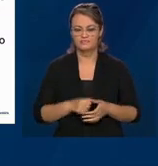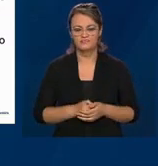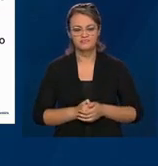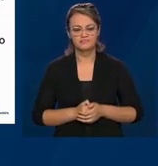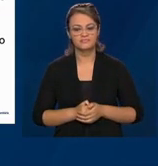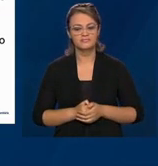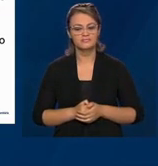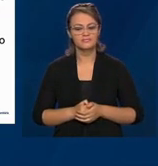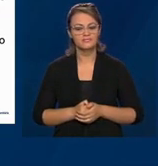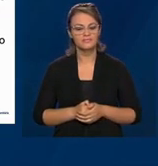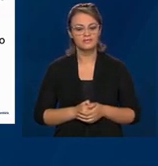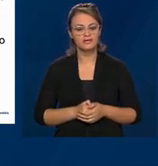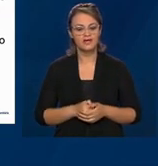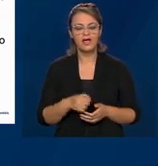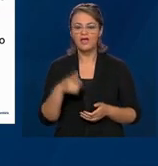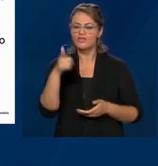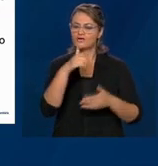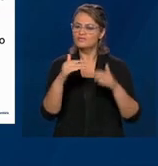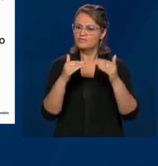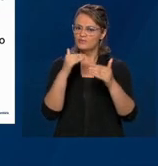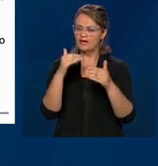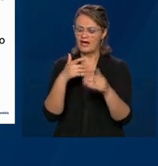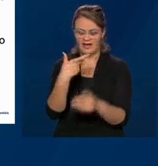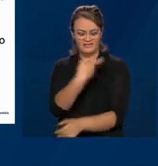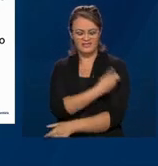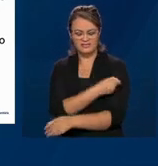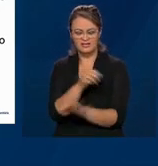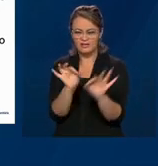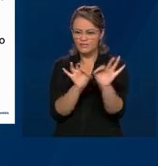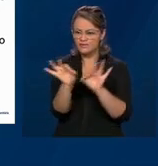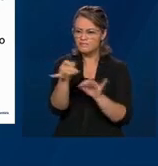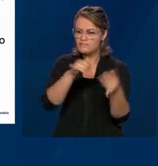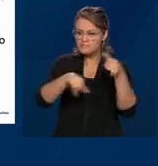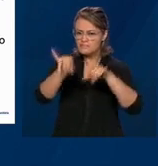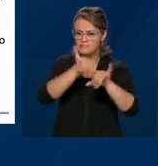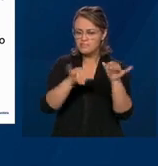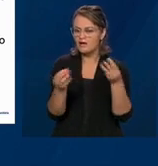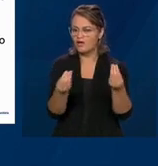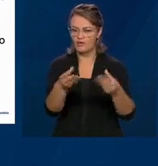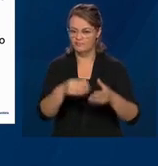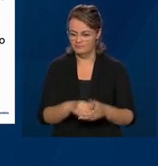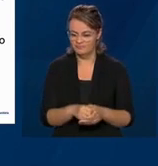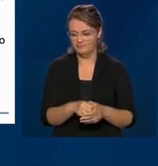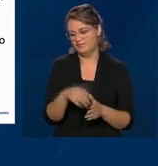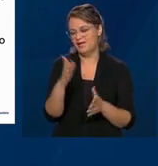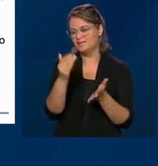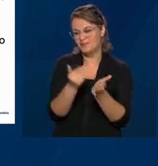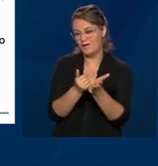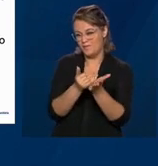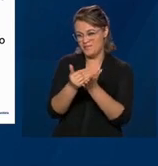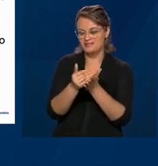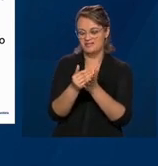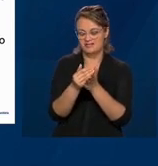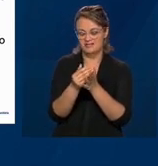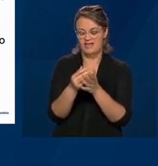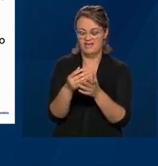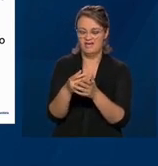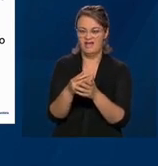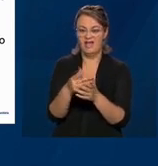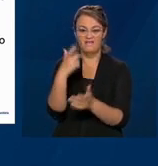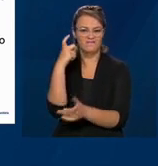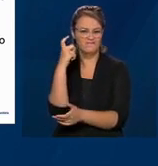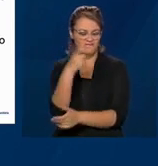E vou falar um pouco sobre como foi o desenvolvimento dessa vacina, né? Para se desenvolver uma vacina de vírus